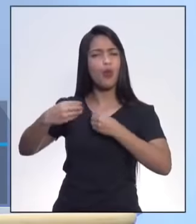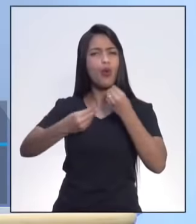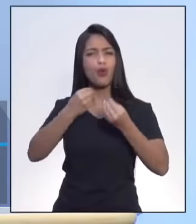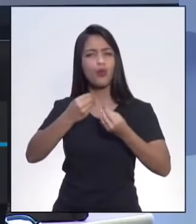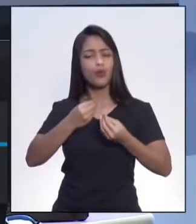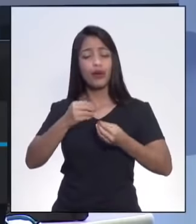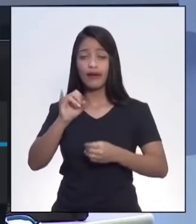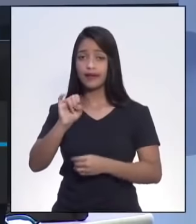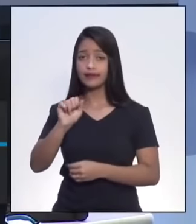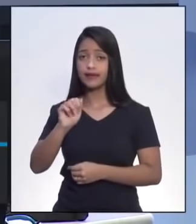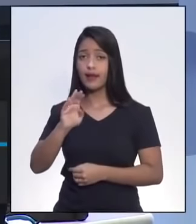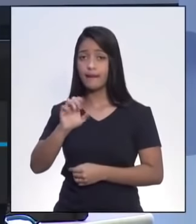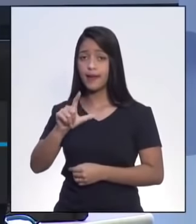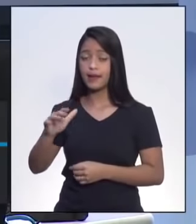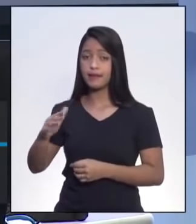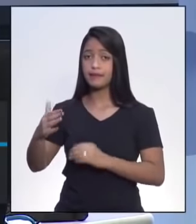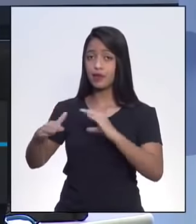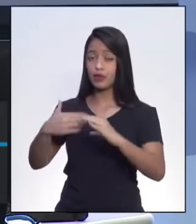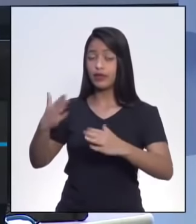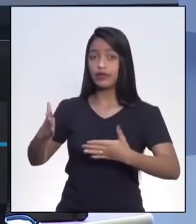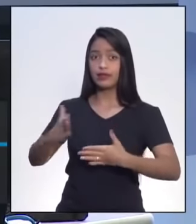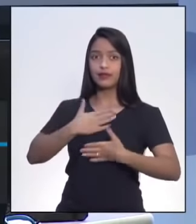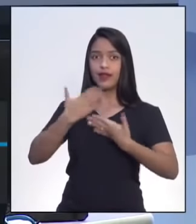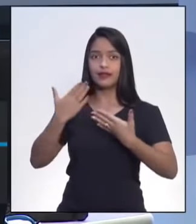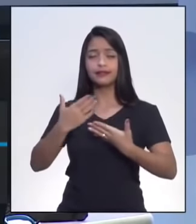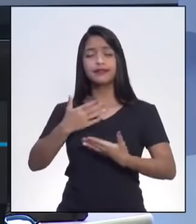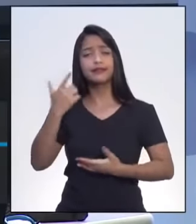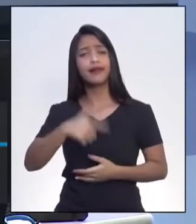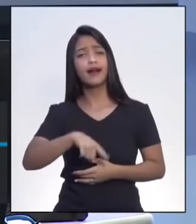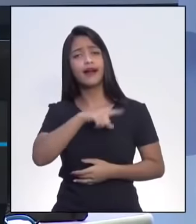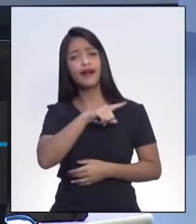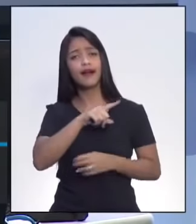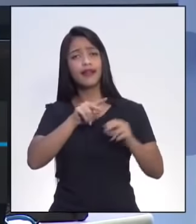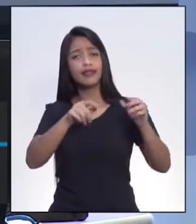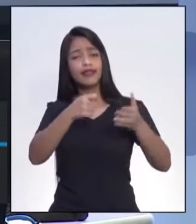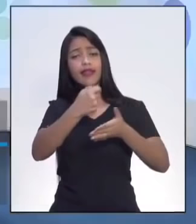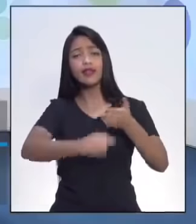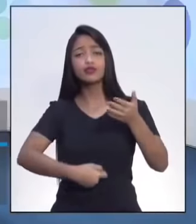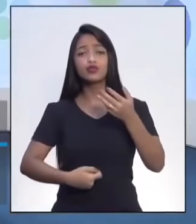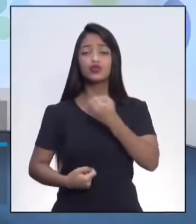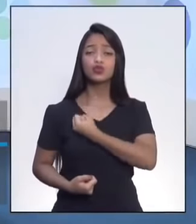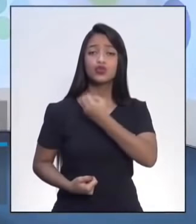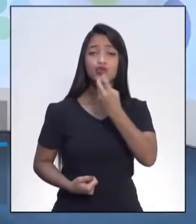sido, né? E a reportagem? Como é que foi retratada a virada na reportagem?